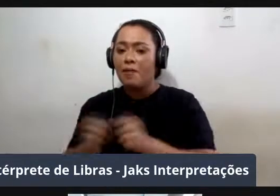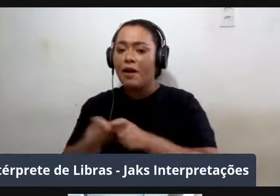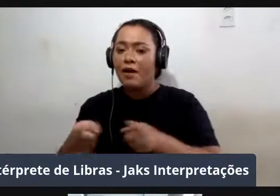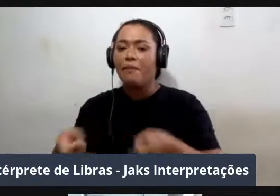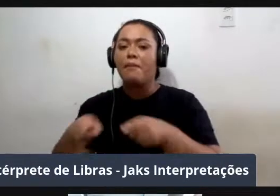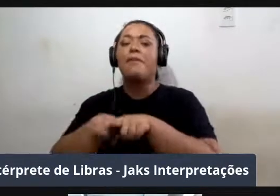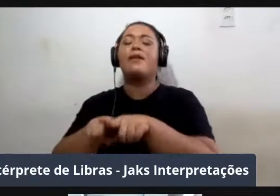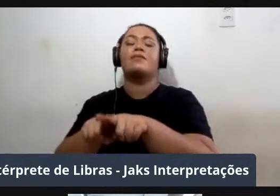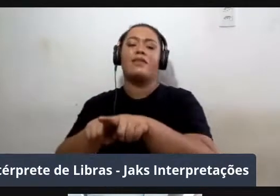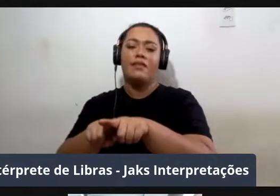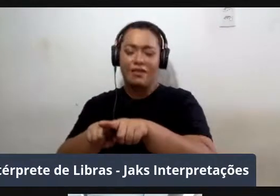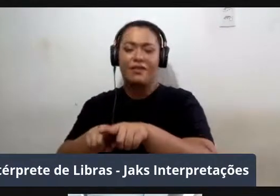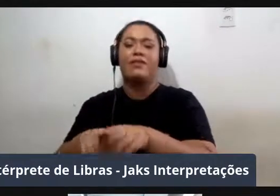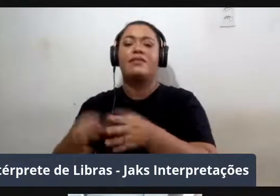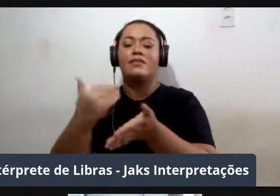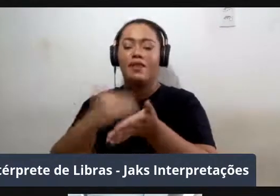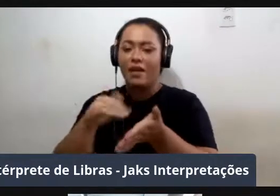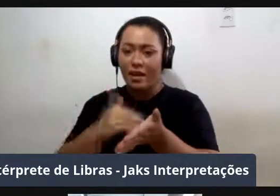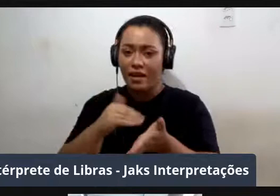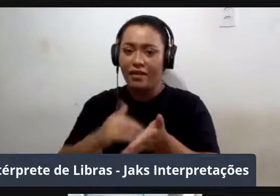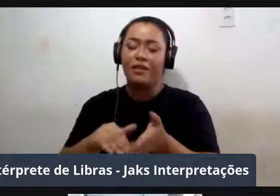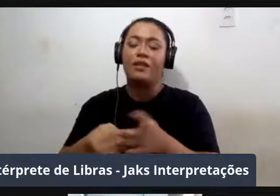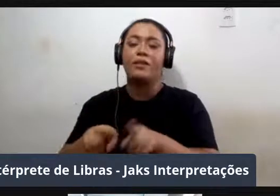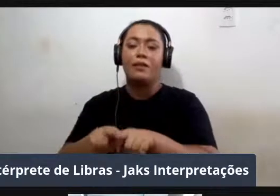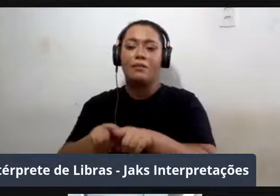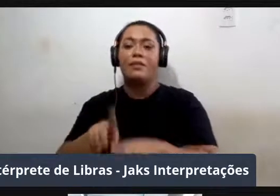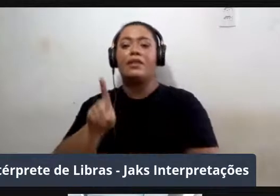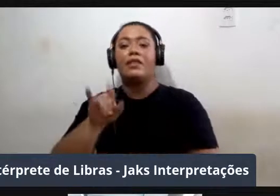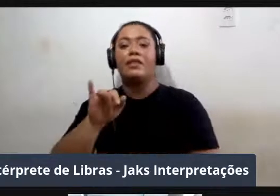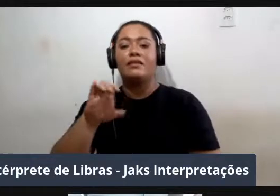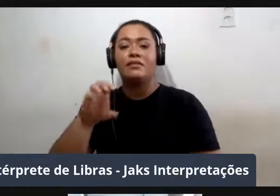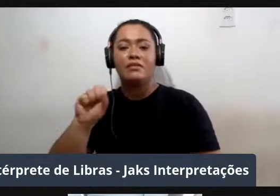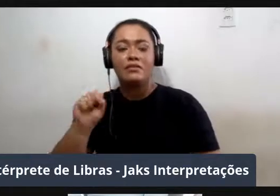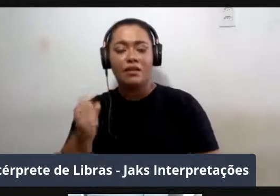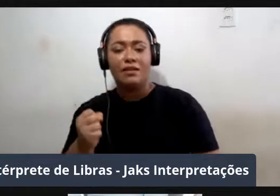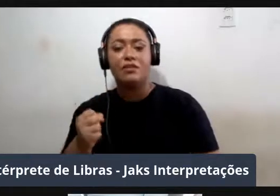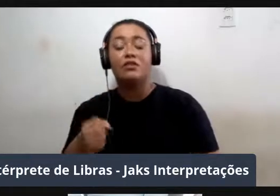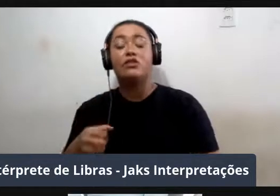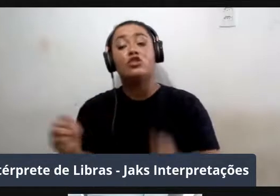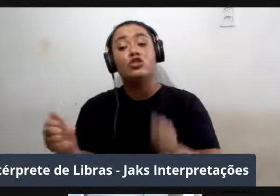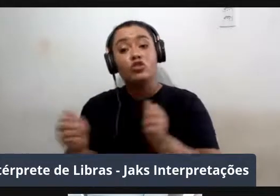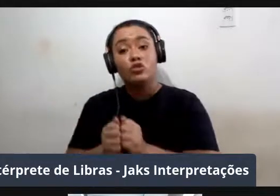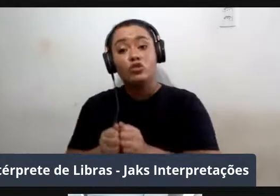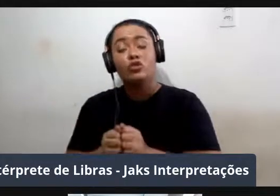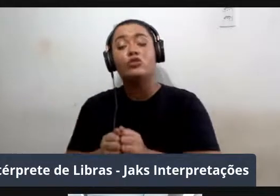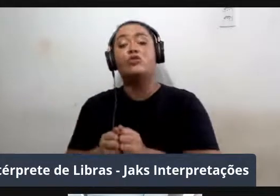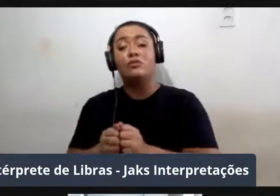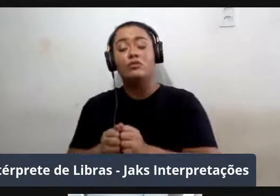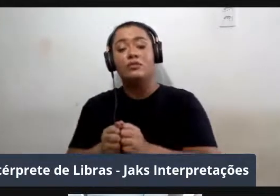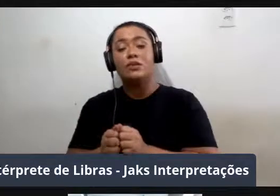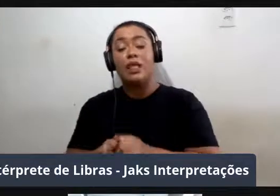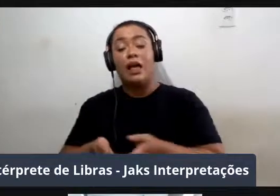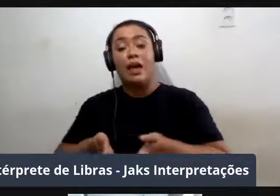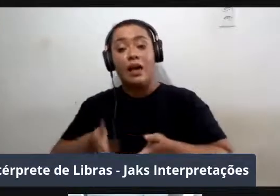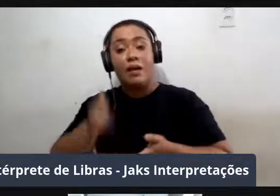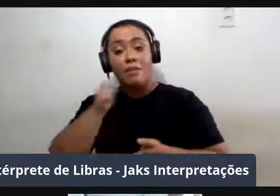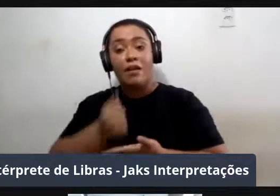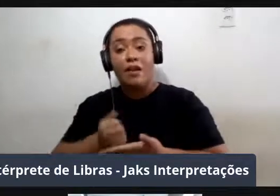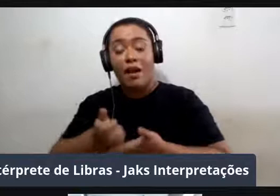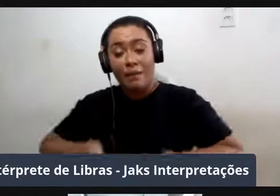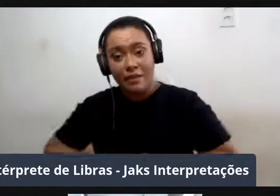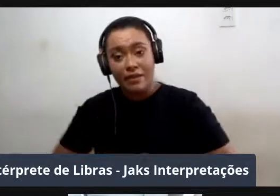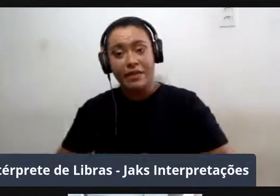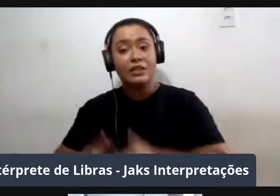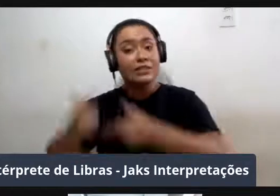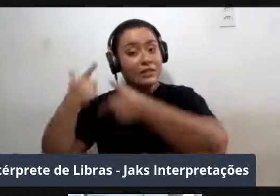dos DSEIs, para juntar as parteiras tradicionais e as indígenas, para que haja uma troca de